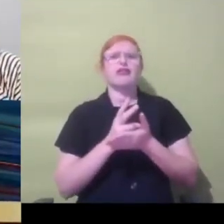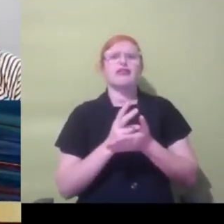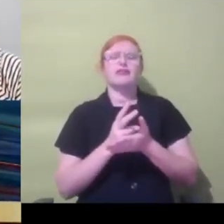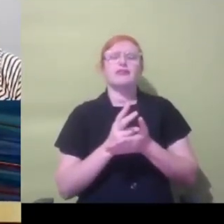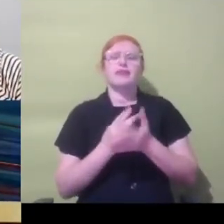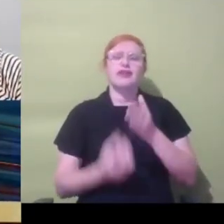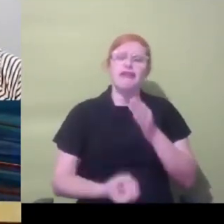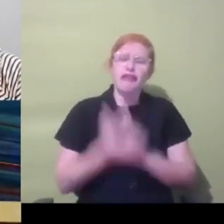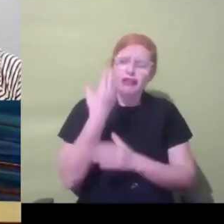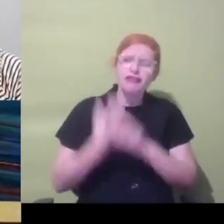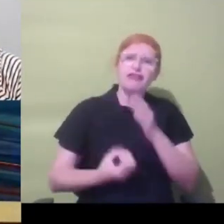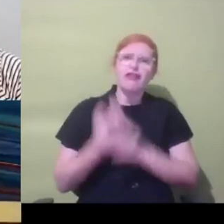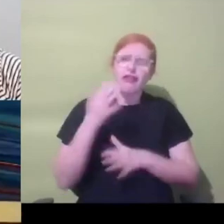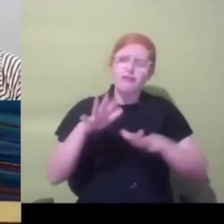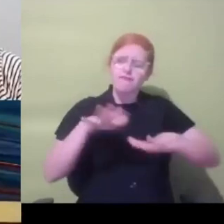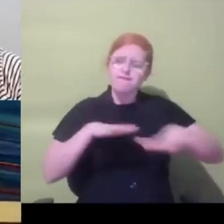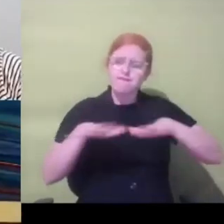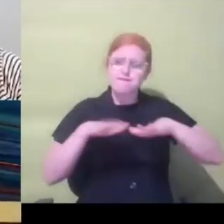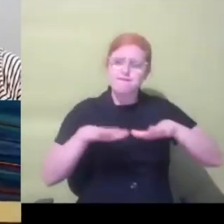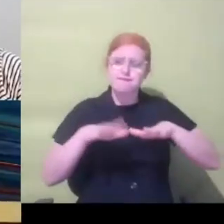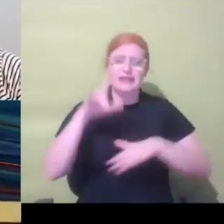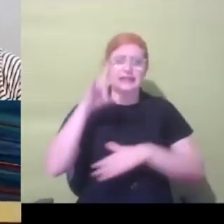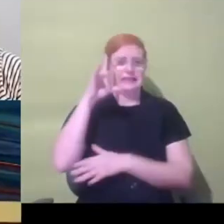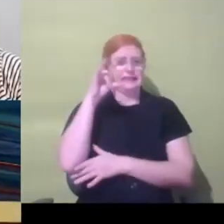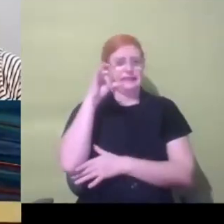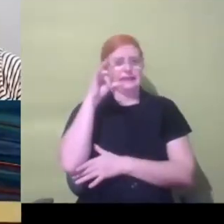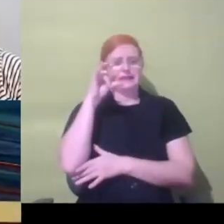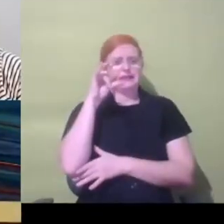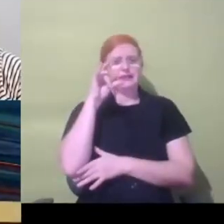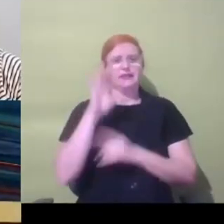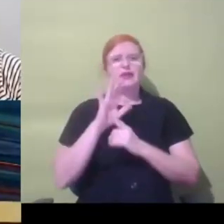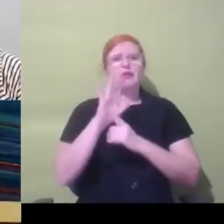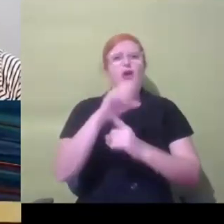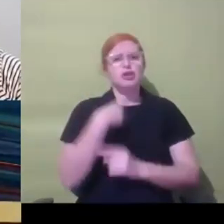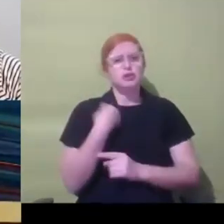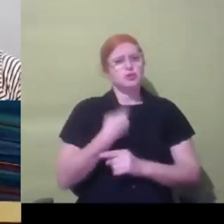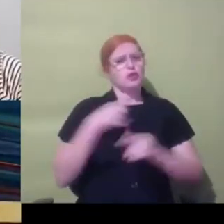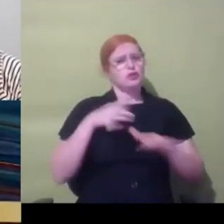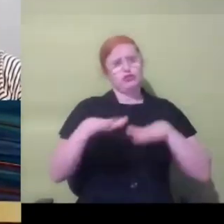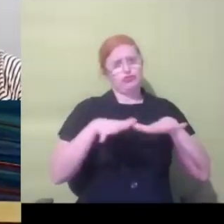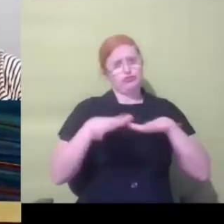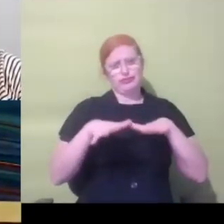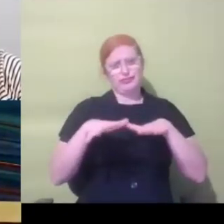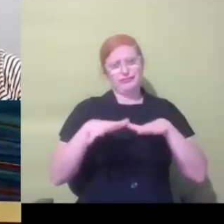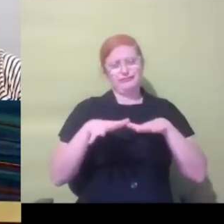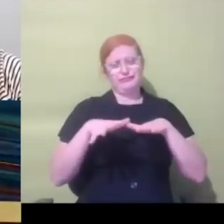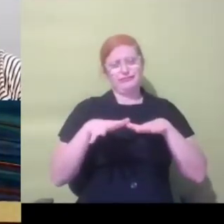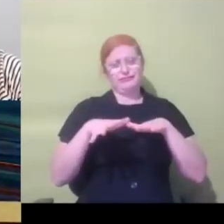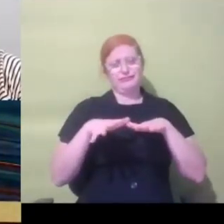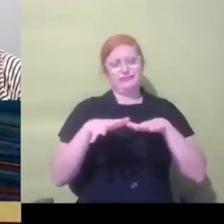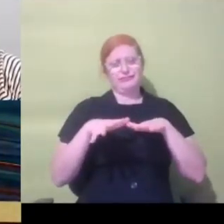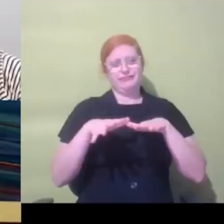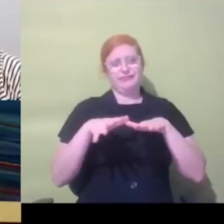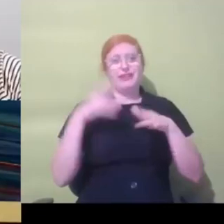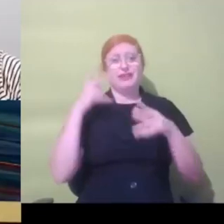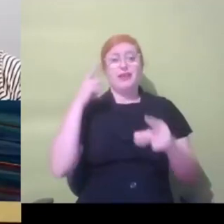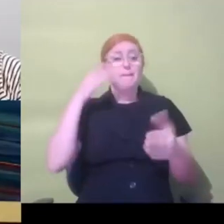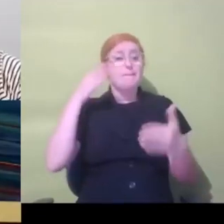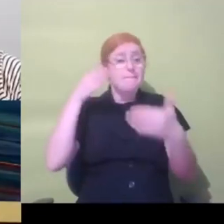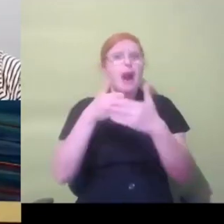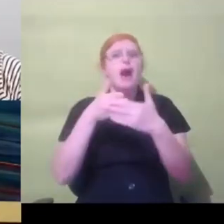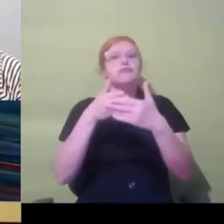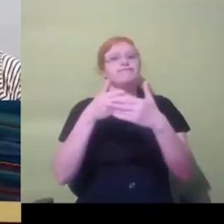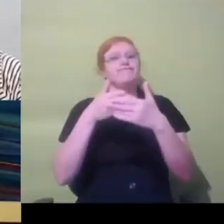se movimentando. E o Instagram não mostra essa nossa movimentação, ele não permite isso, né? Então, como é que a